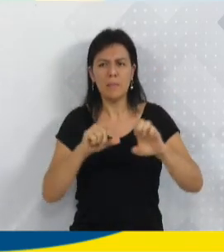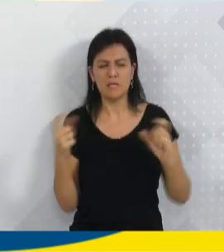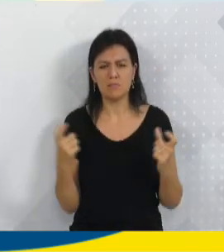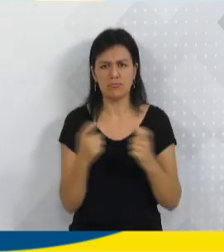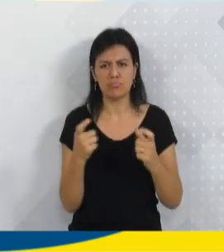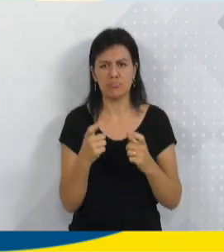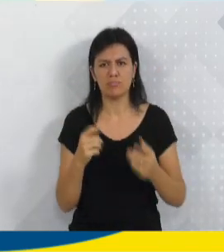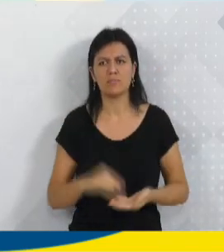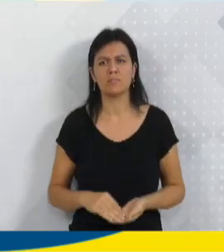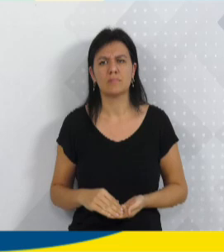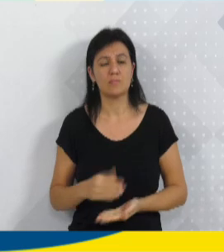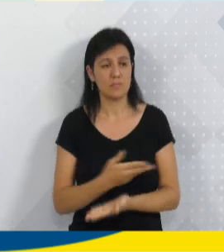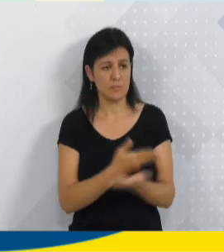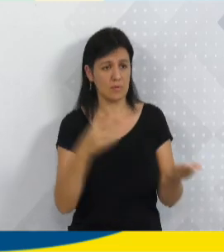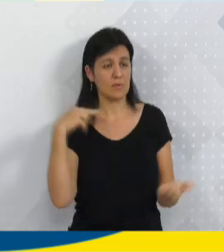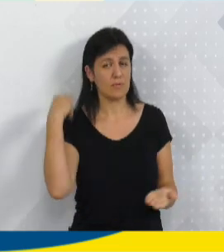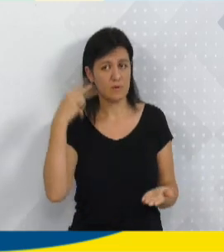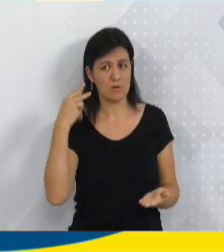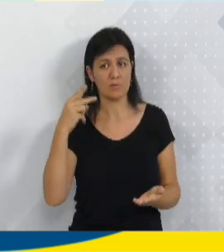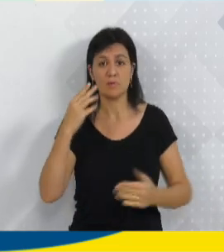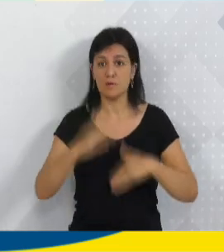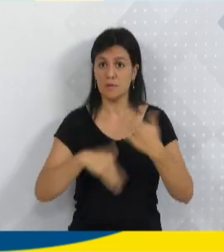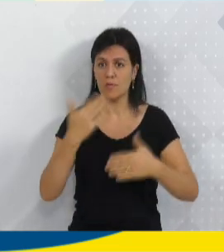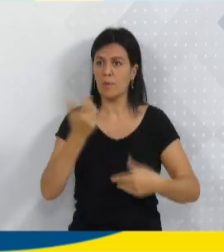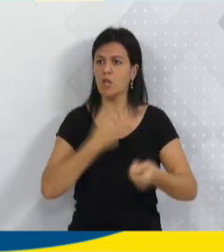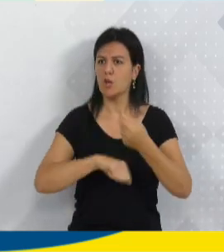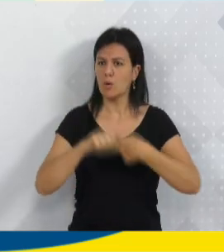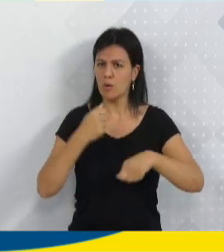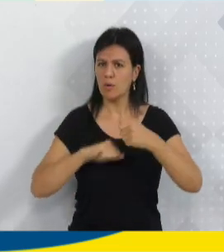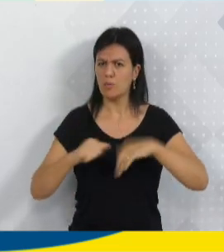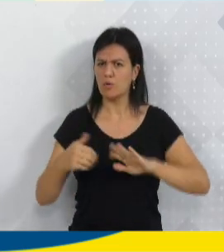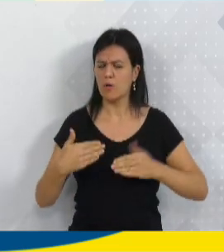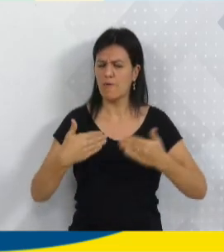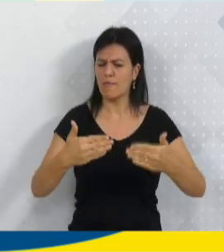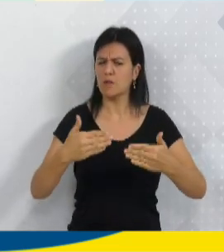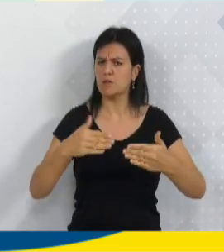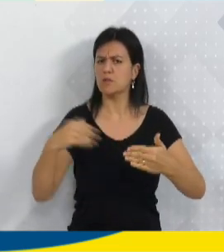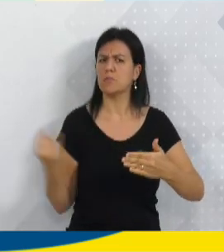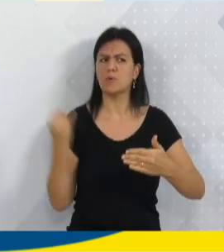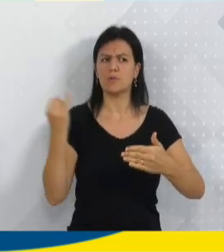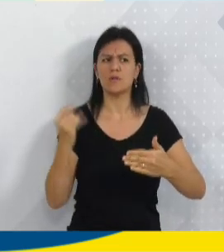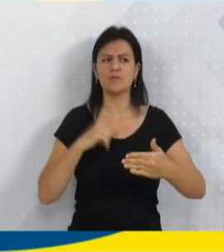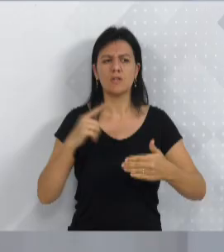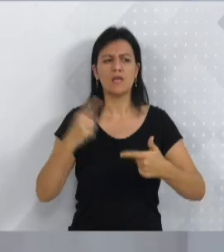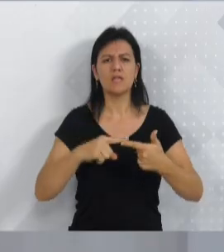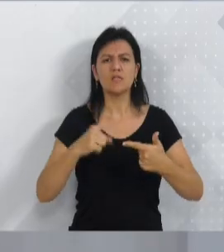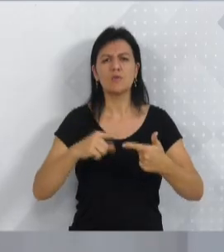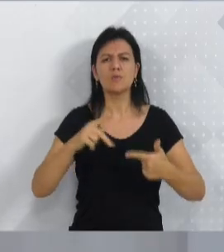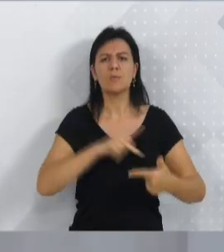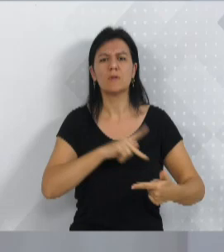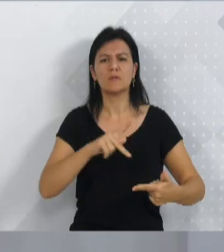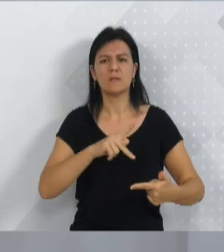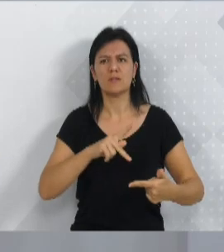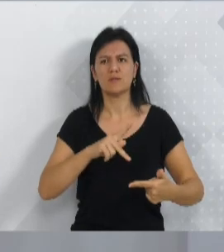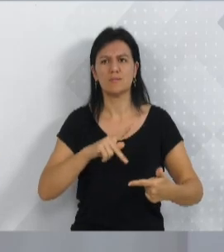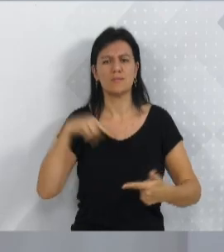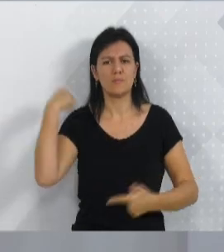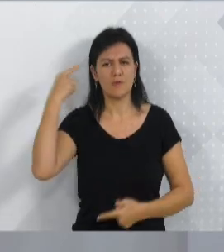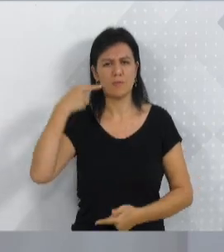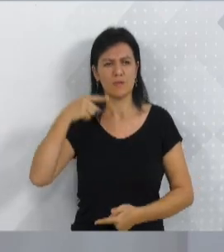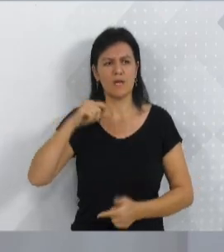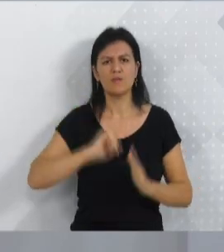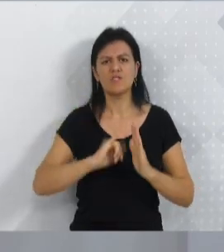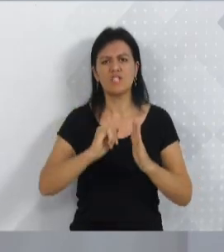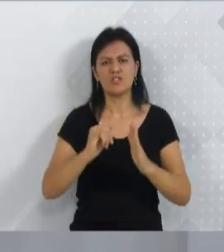vereadores aí que são da pauta desenvolvimento econômico uma frente parlamentar é importante que tem como vice-presidente e o deputado aqui de Itajaí o deputado Jorge Guedes